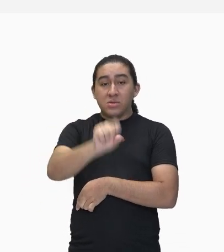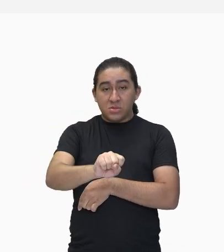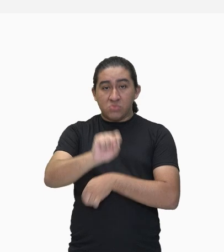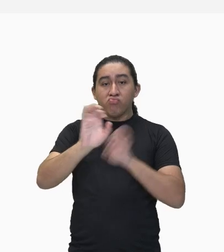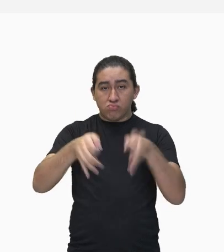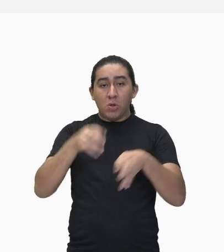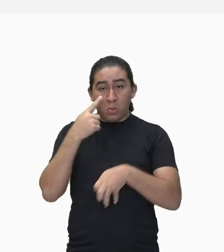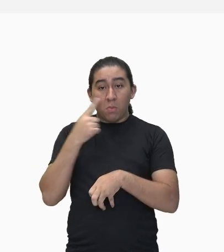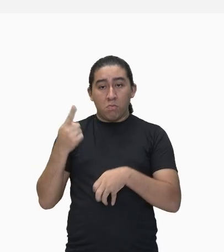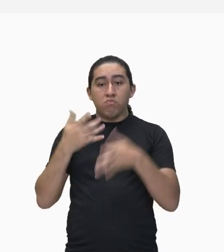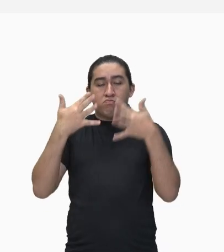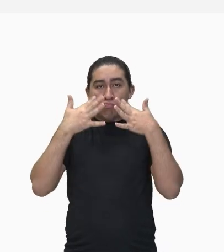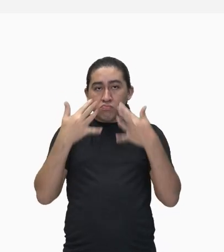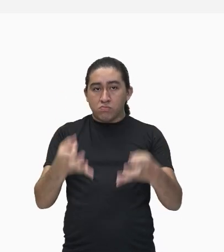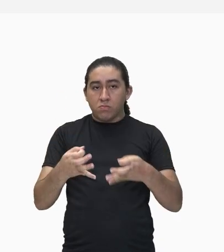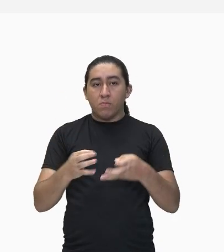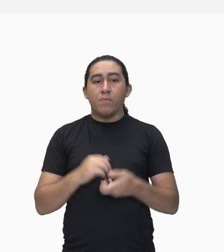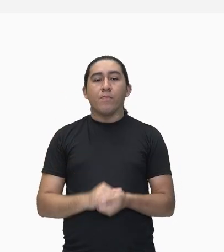naus.